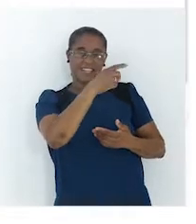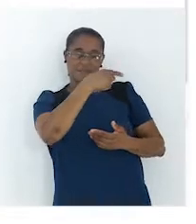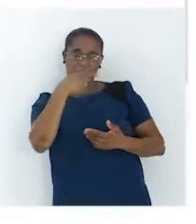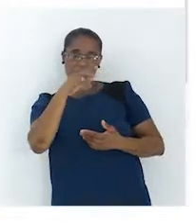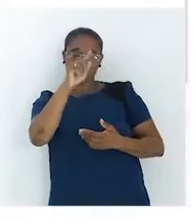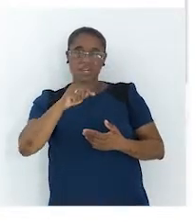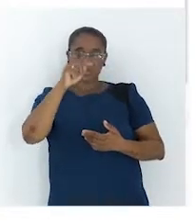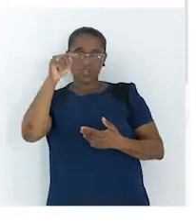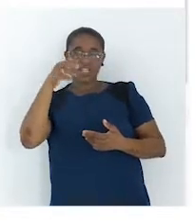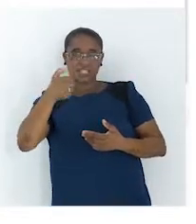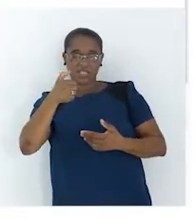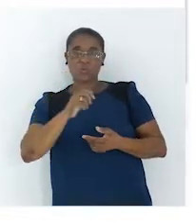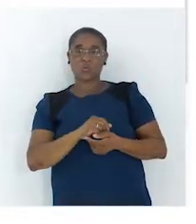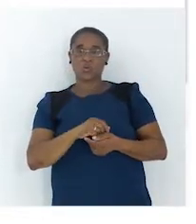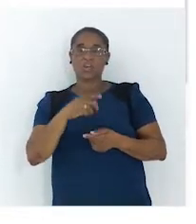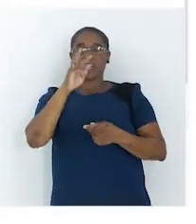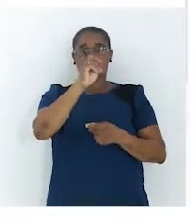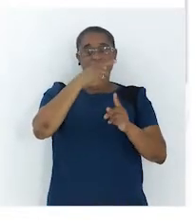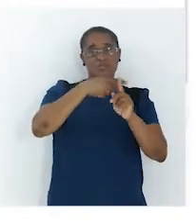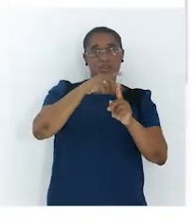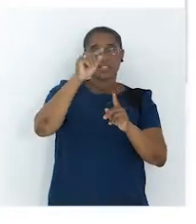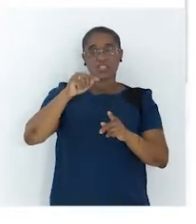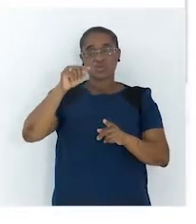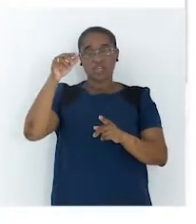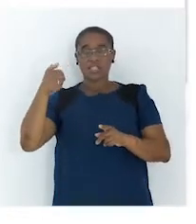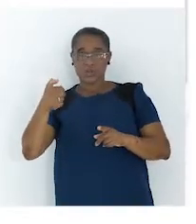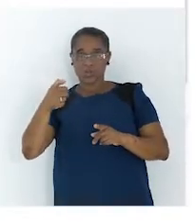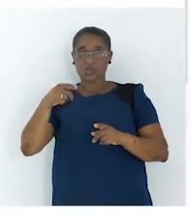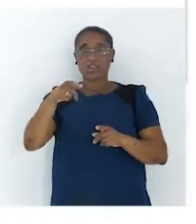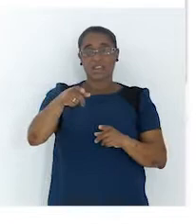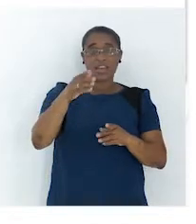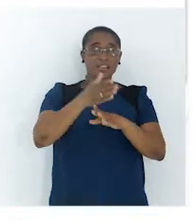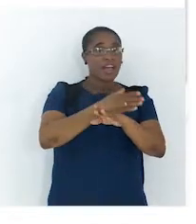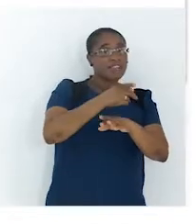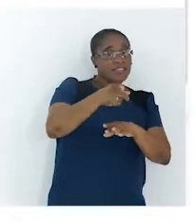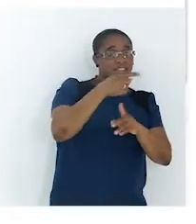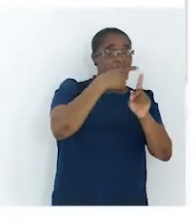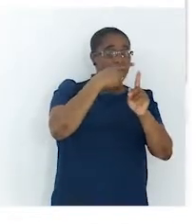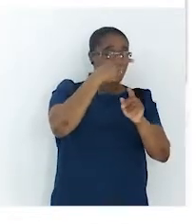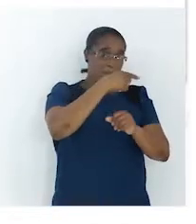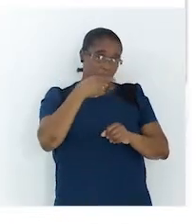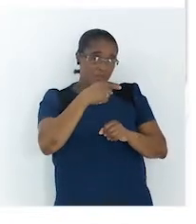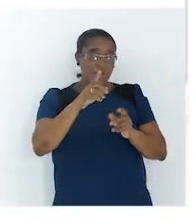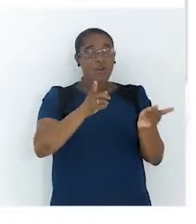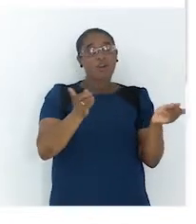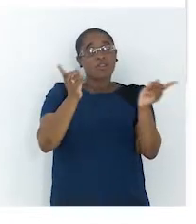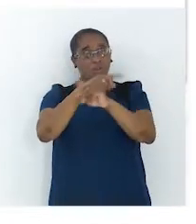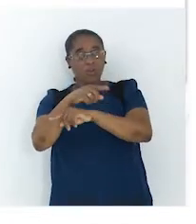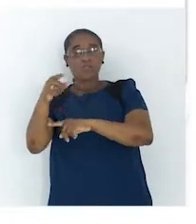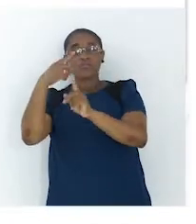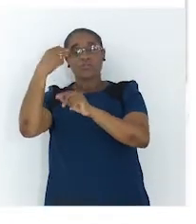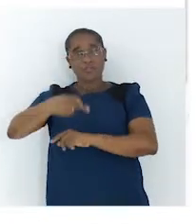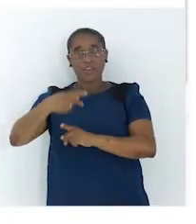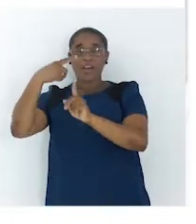- Despertar Dos 53 mais foi fundado há 50 aqui estava menos passou para mais